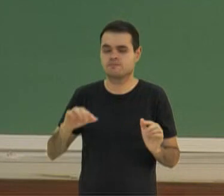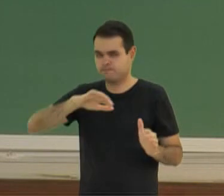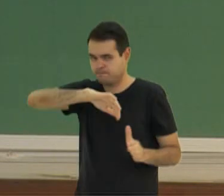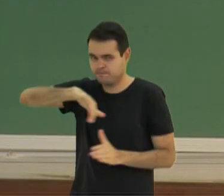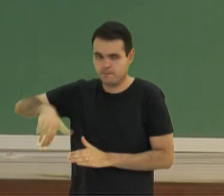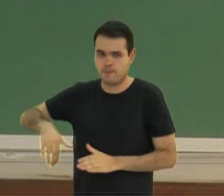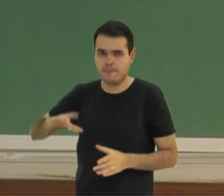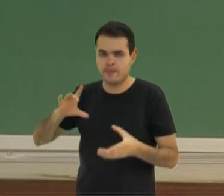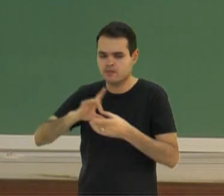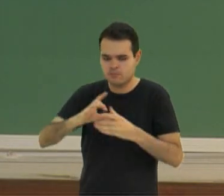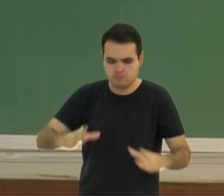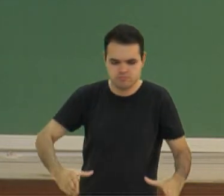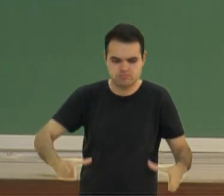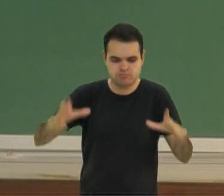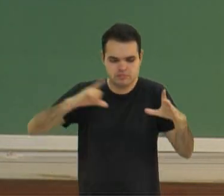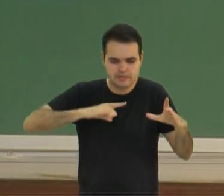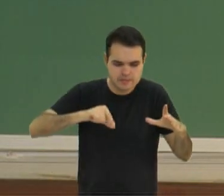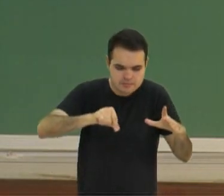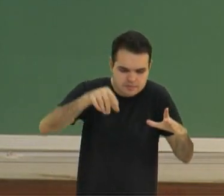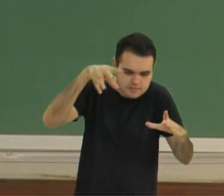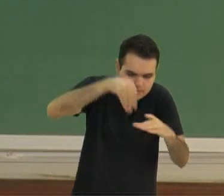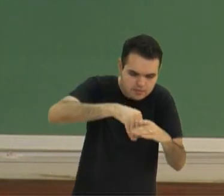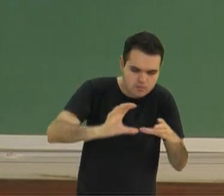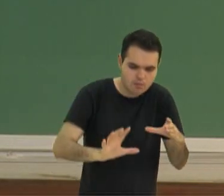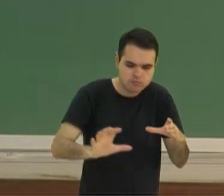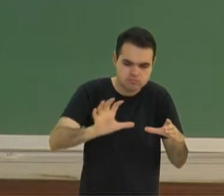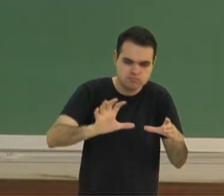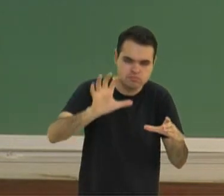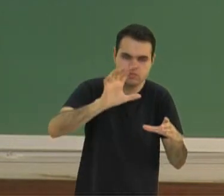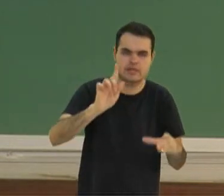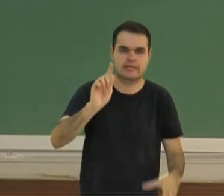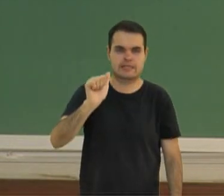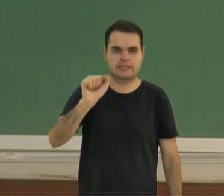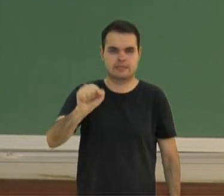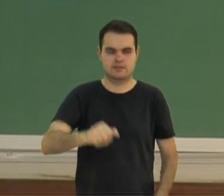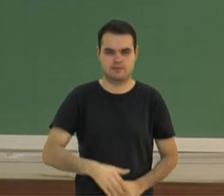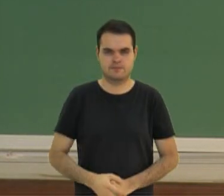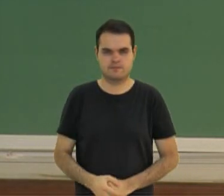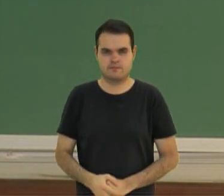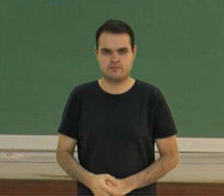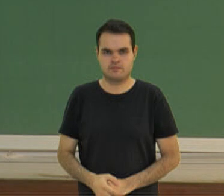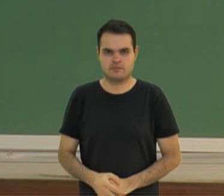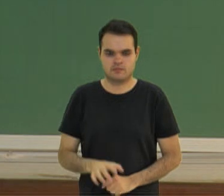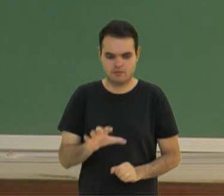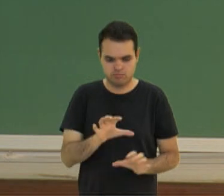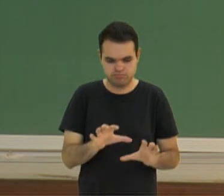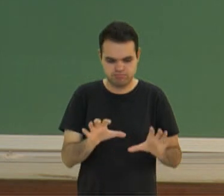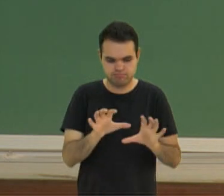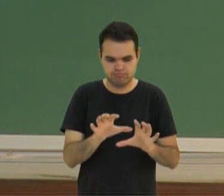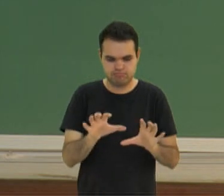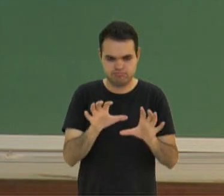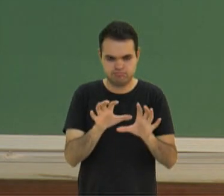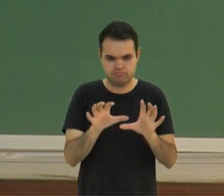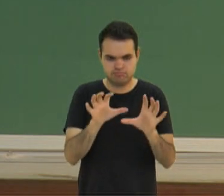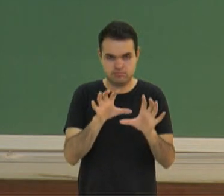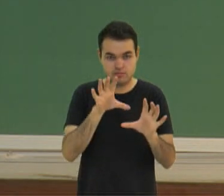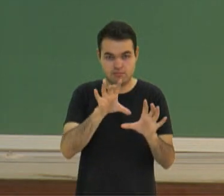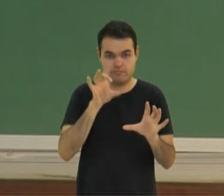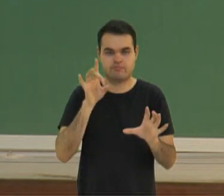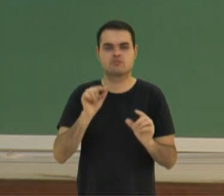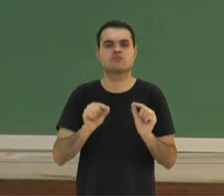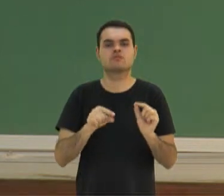parte de gases. O que vai acontecer? Uma parte desses gases, né, uma parte